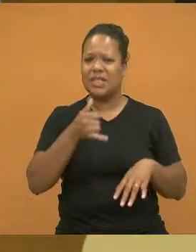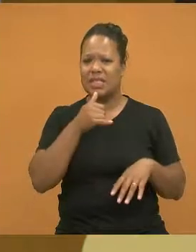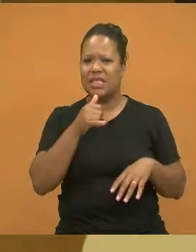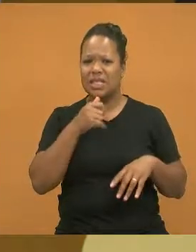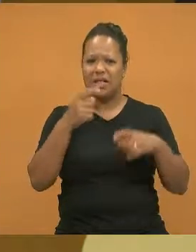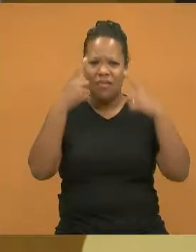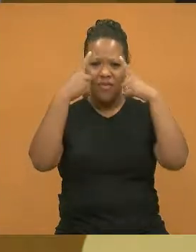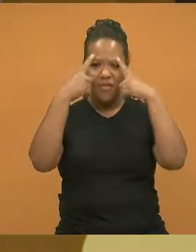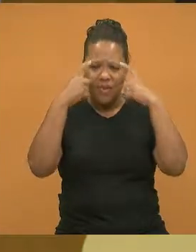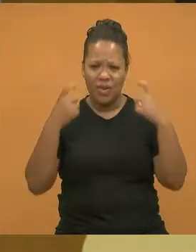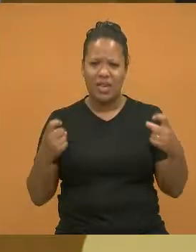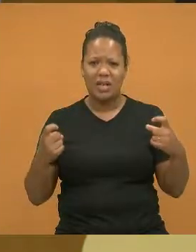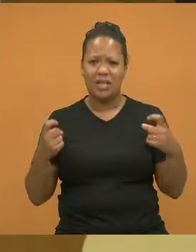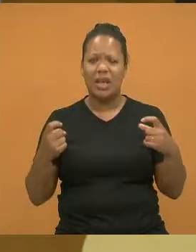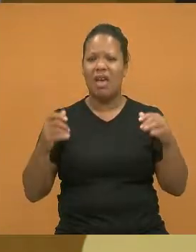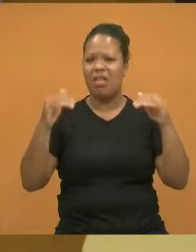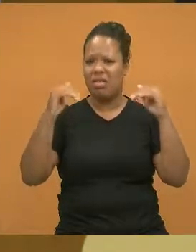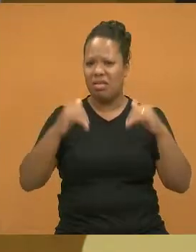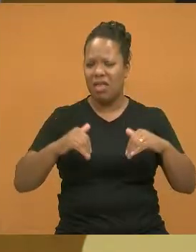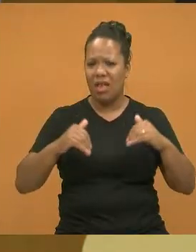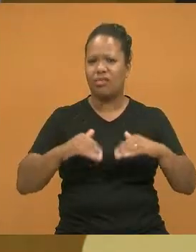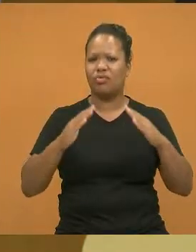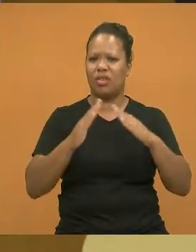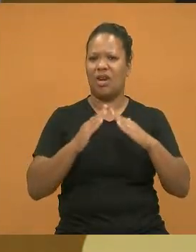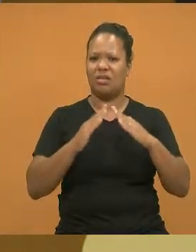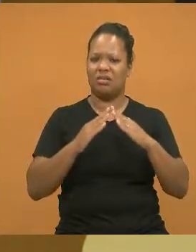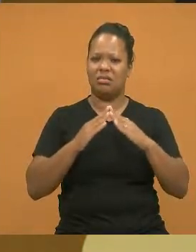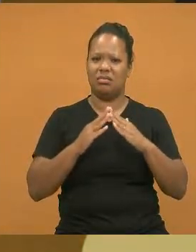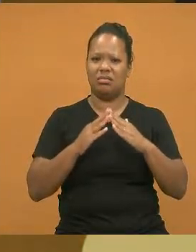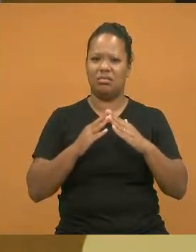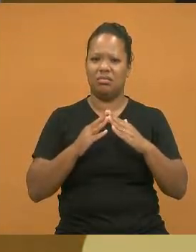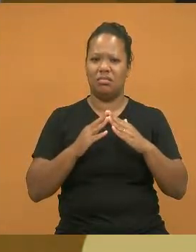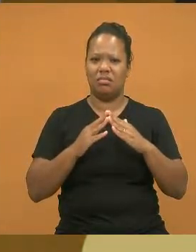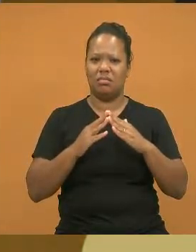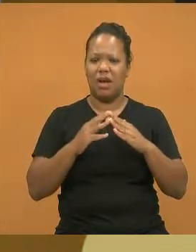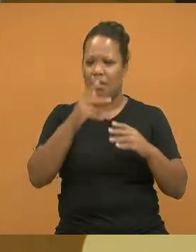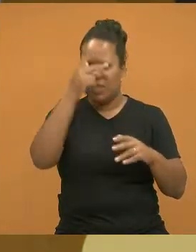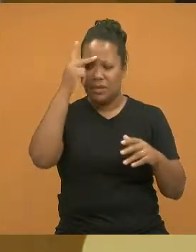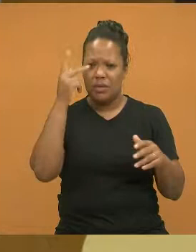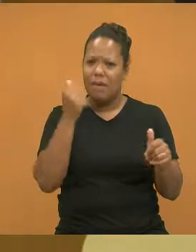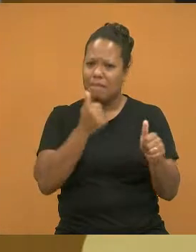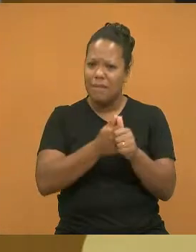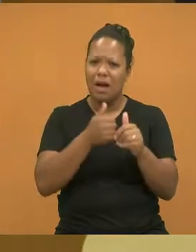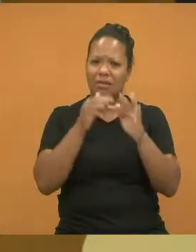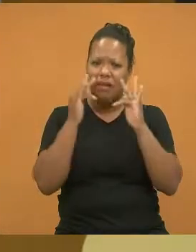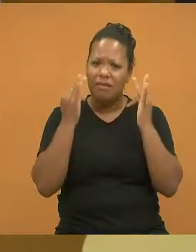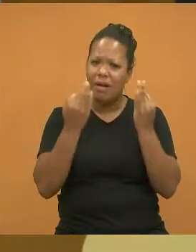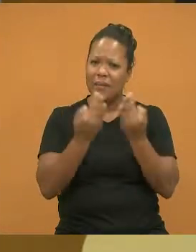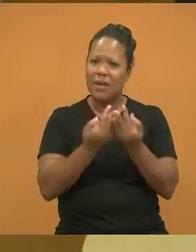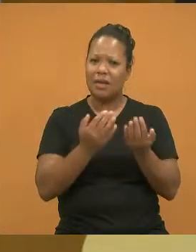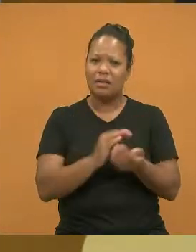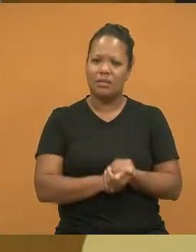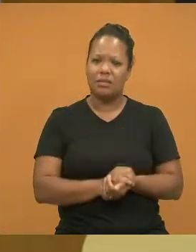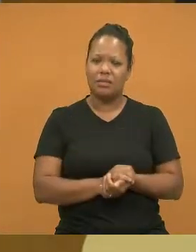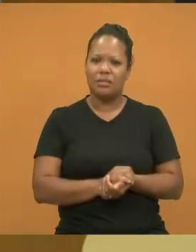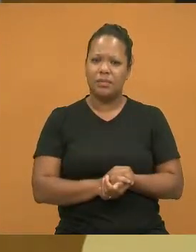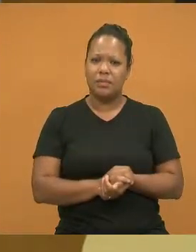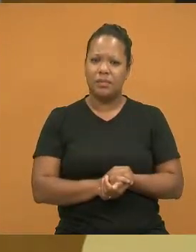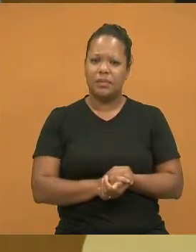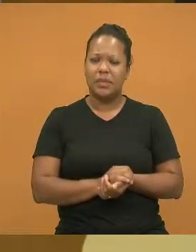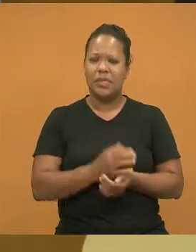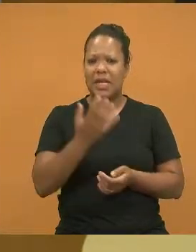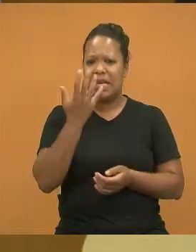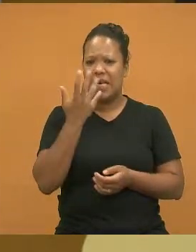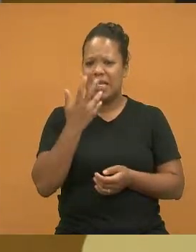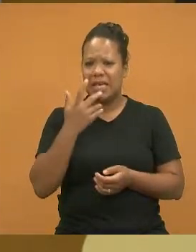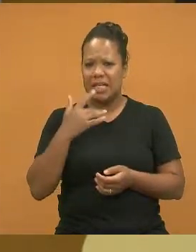agressão, ela acontece dentro de casa. São pessoas próximas. E tem